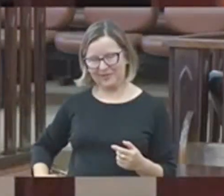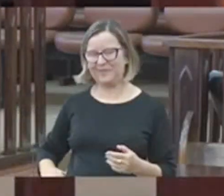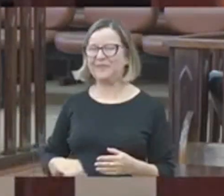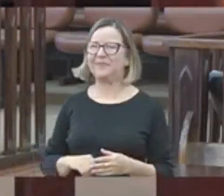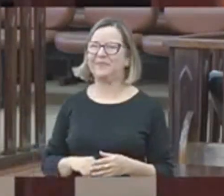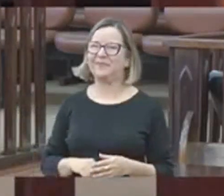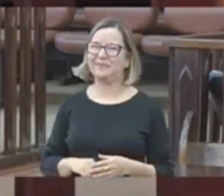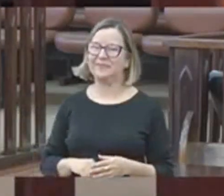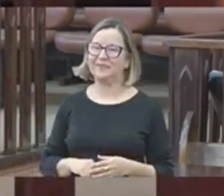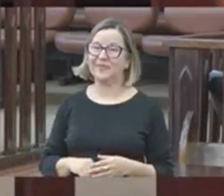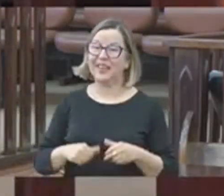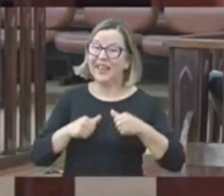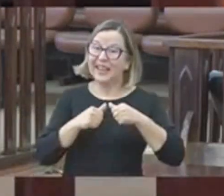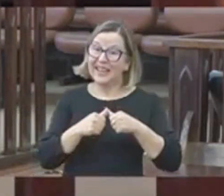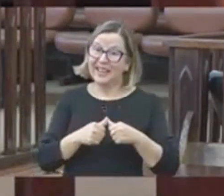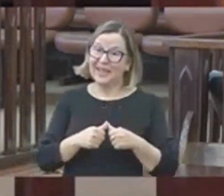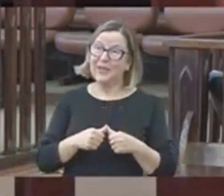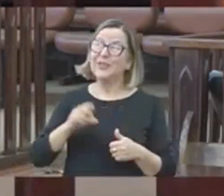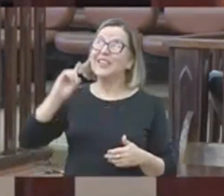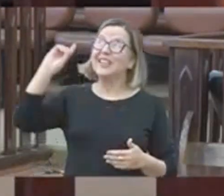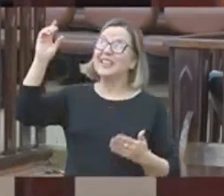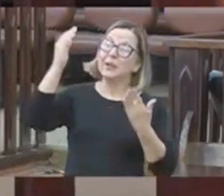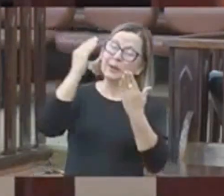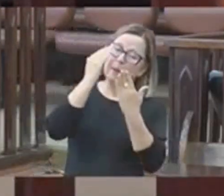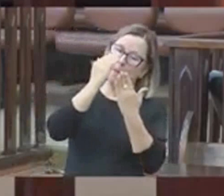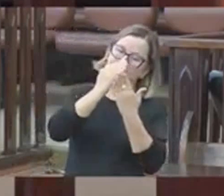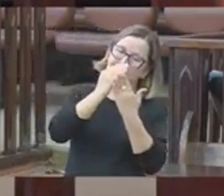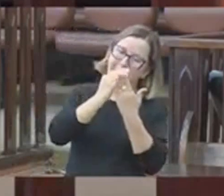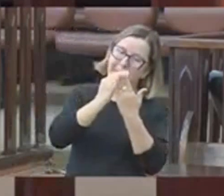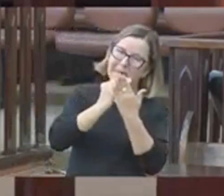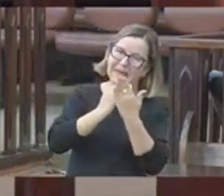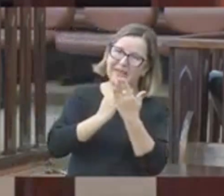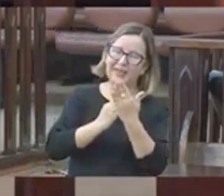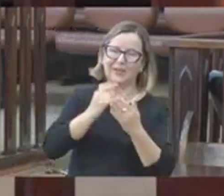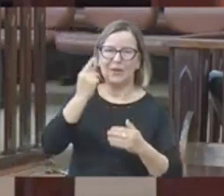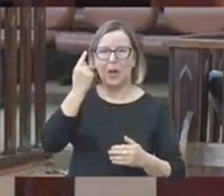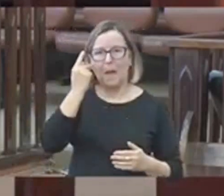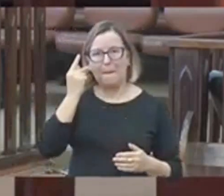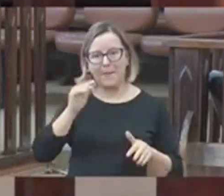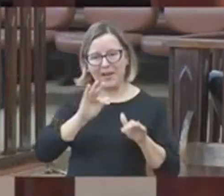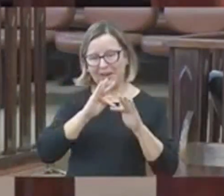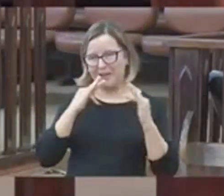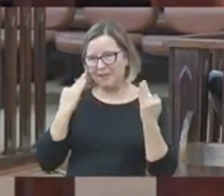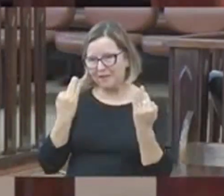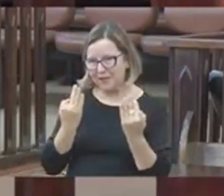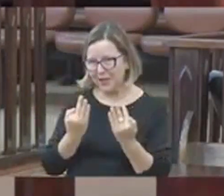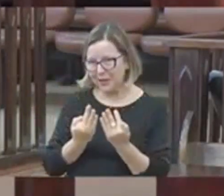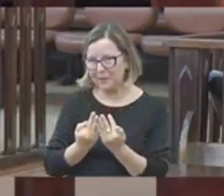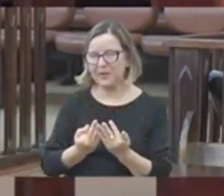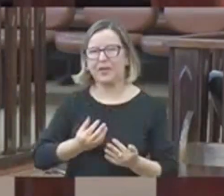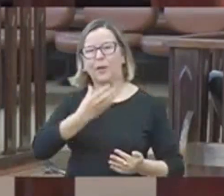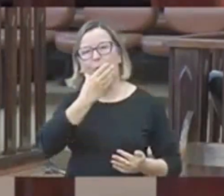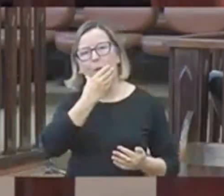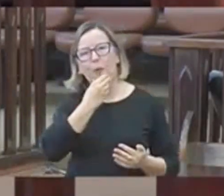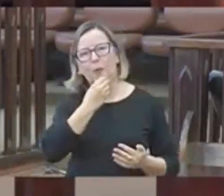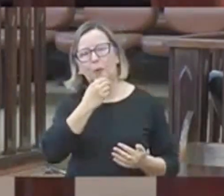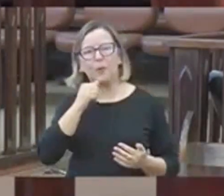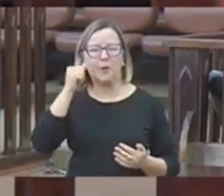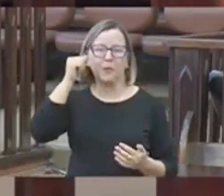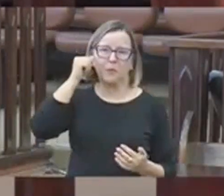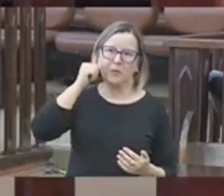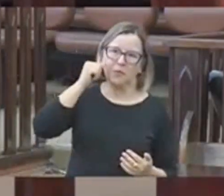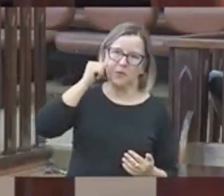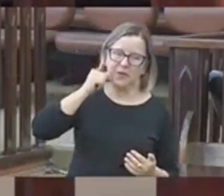planejado para a família, que Deus havia planejado para o homem e a mulher, e na sua